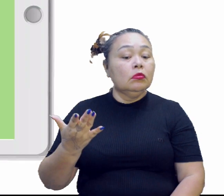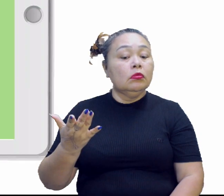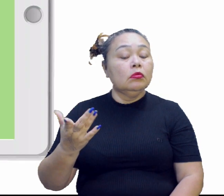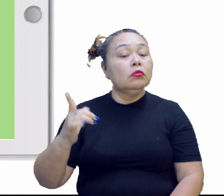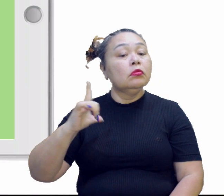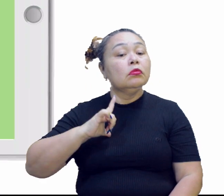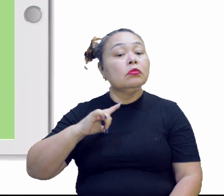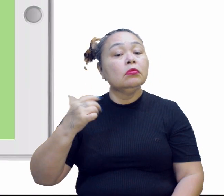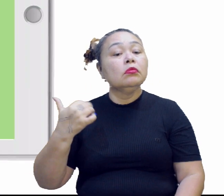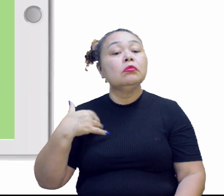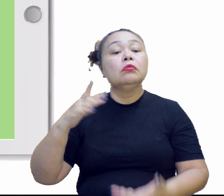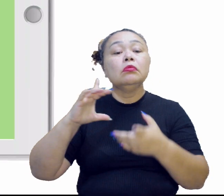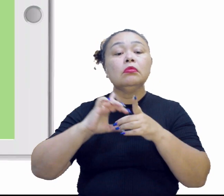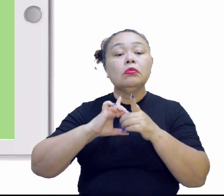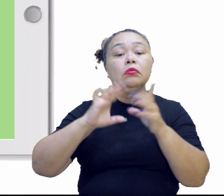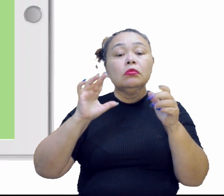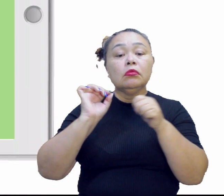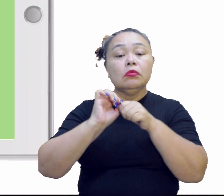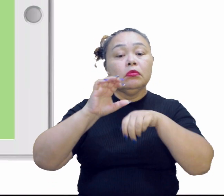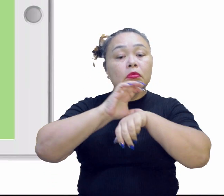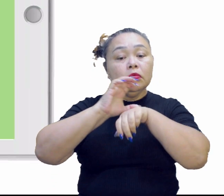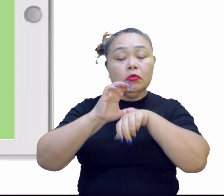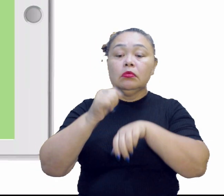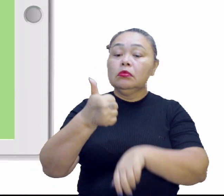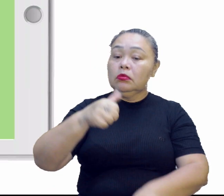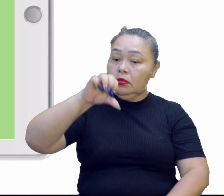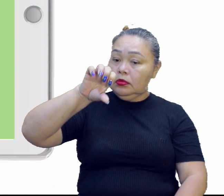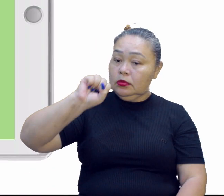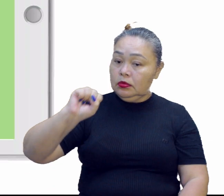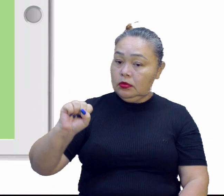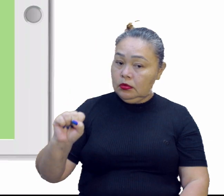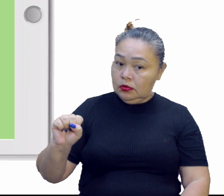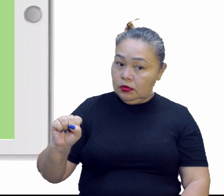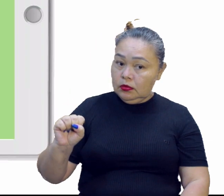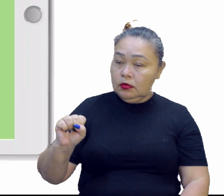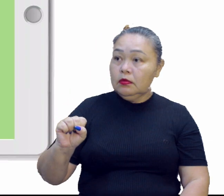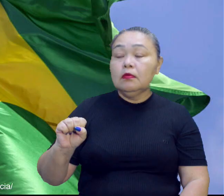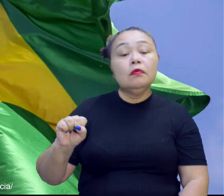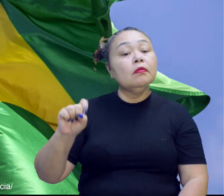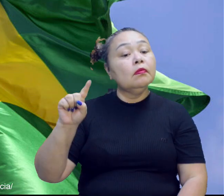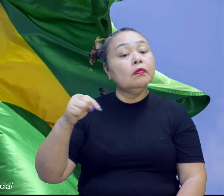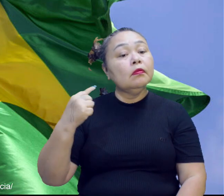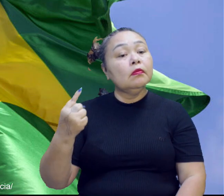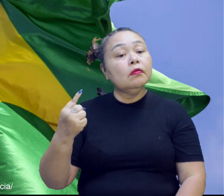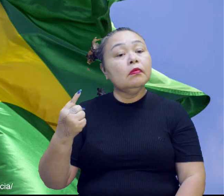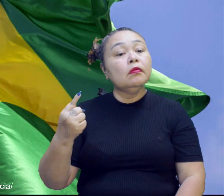lá. Redemocratização e a Constituição de 1988.